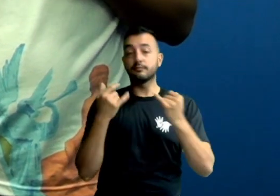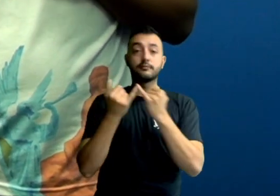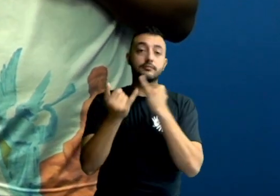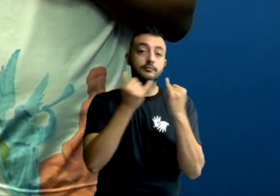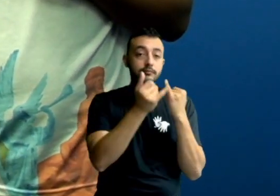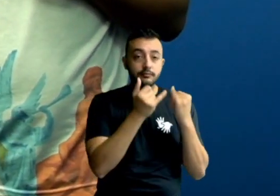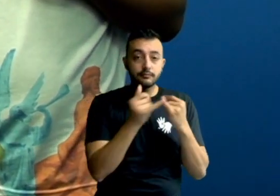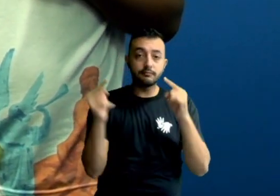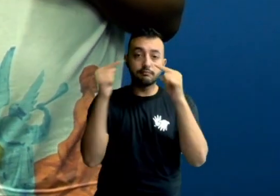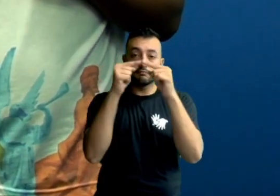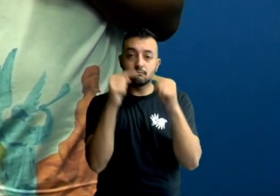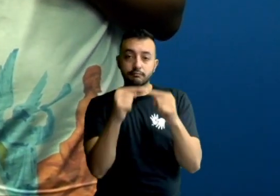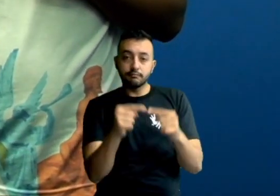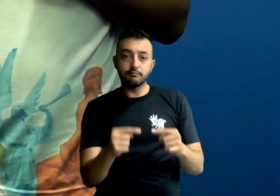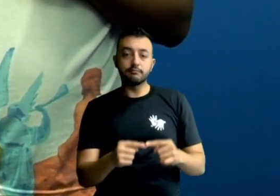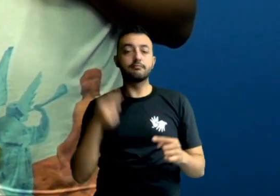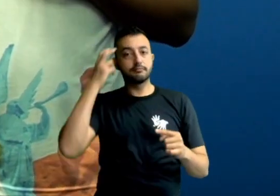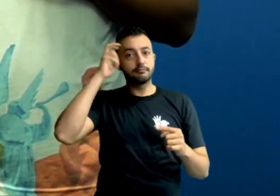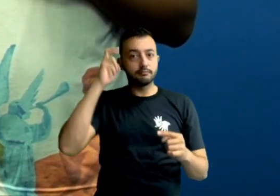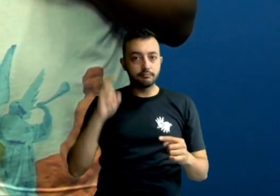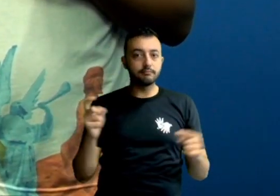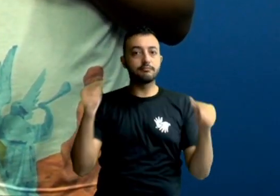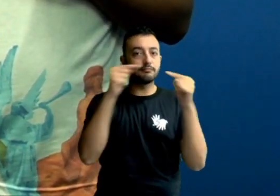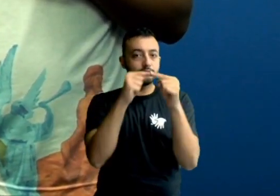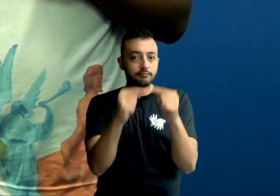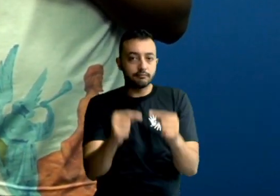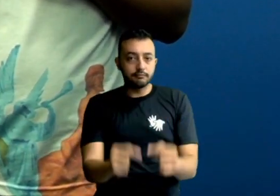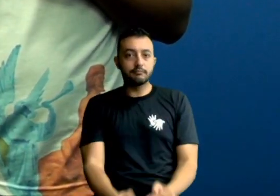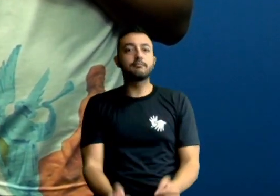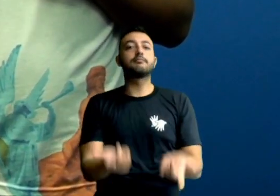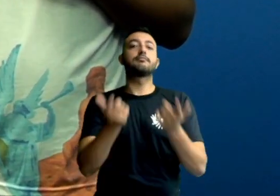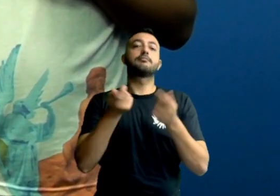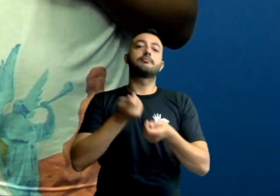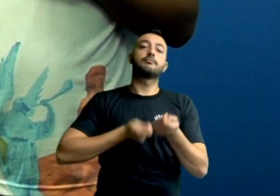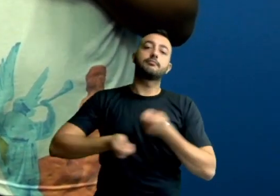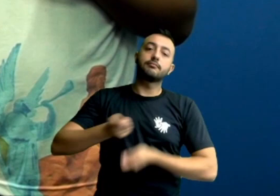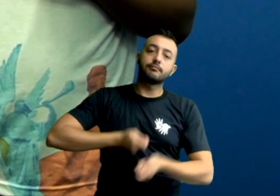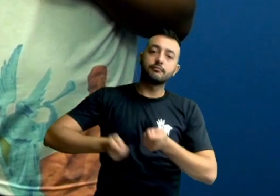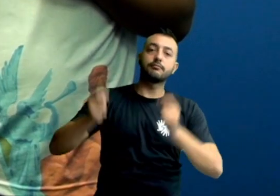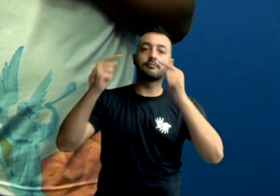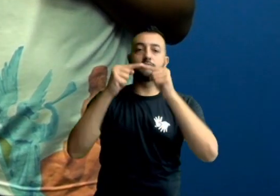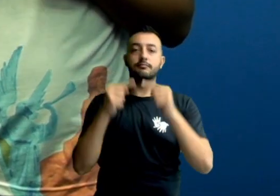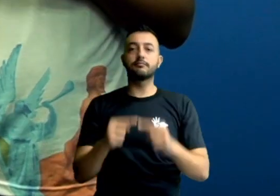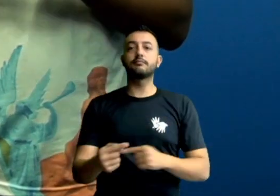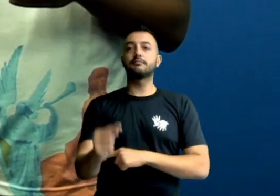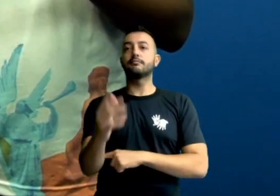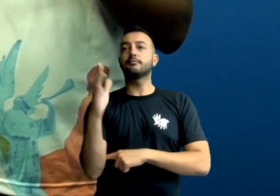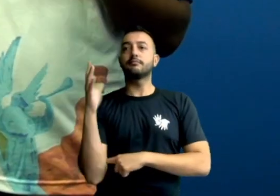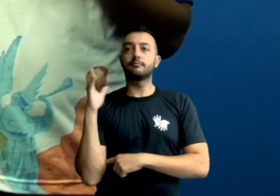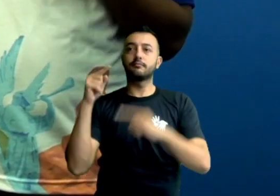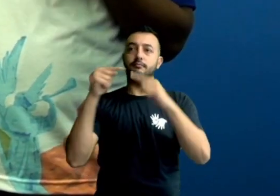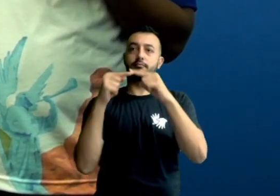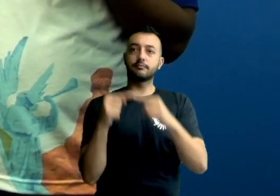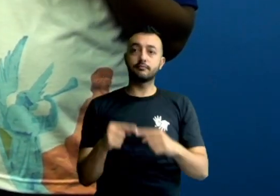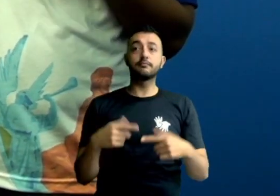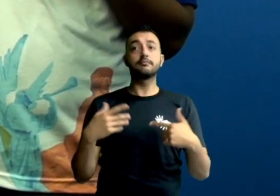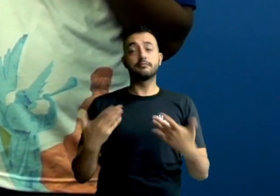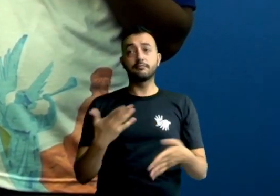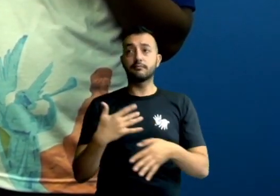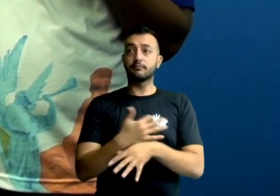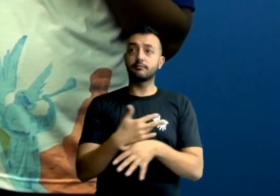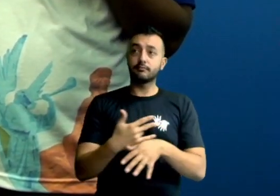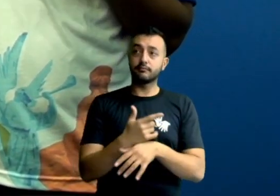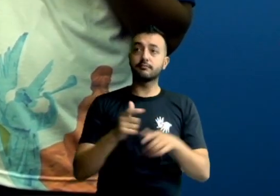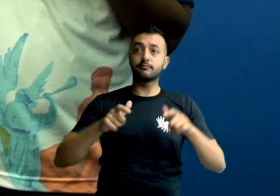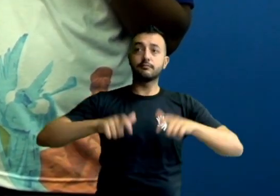semelhanças tô sem semelhanças culturais possuem semelhanças econômicas de vegetação Então a nossa cidade